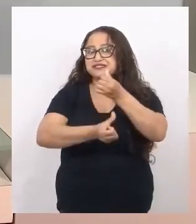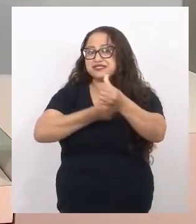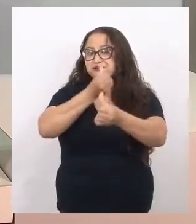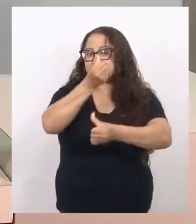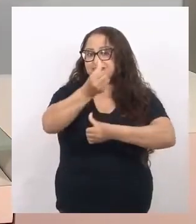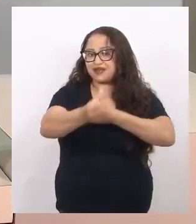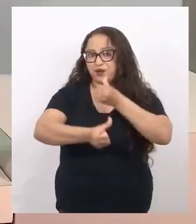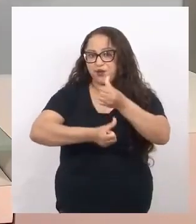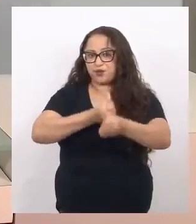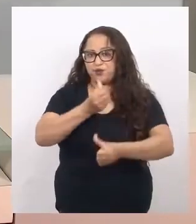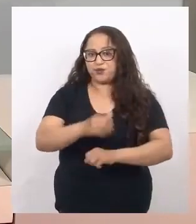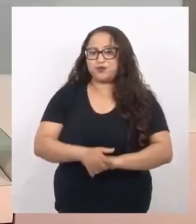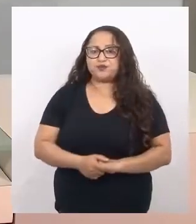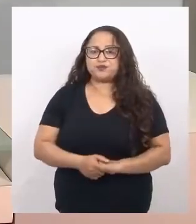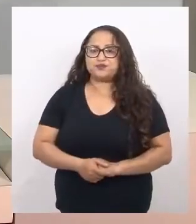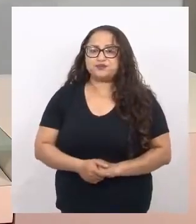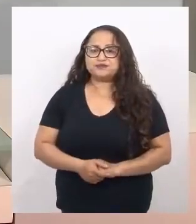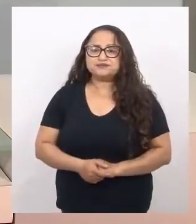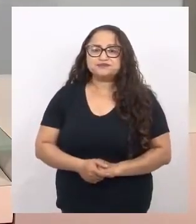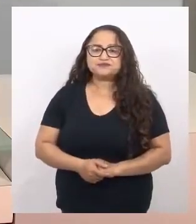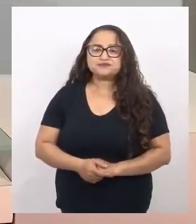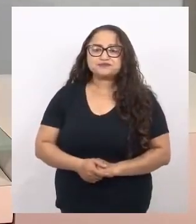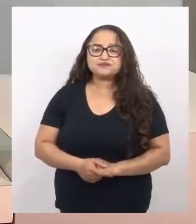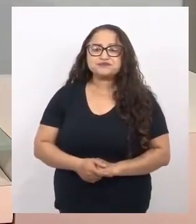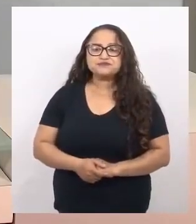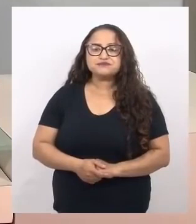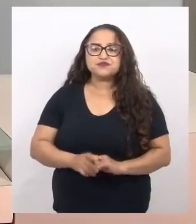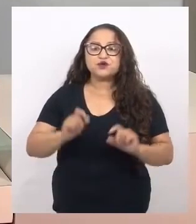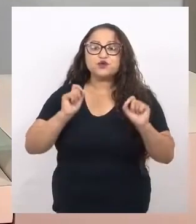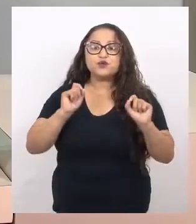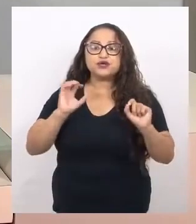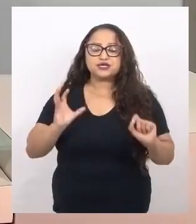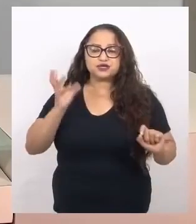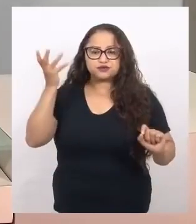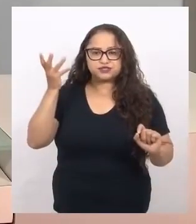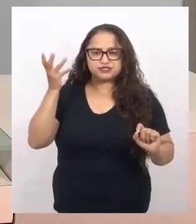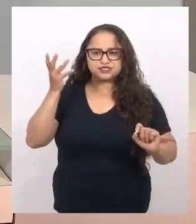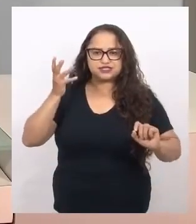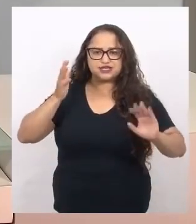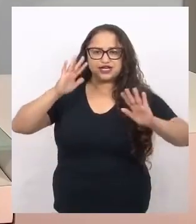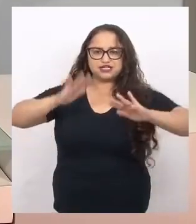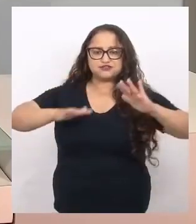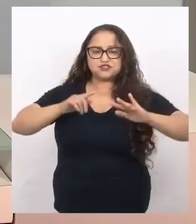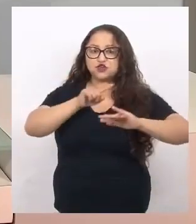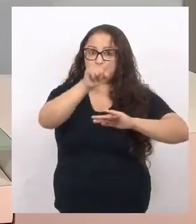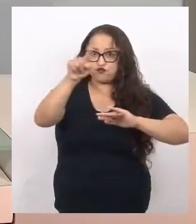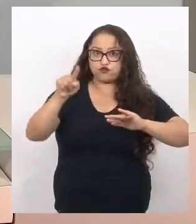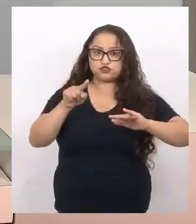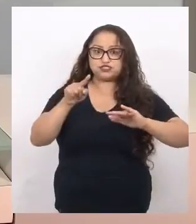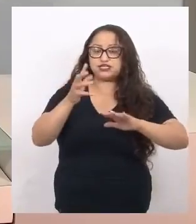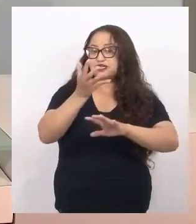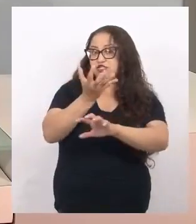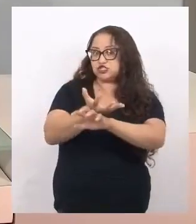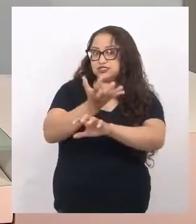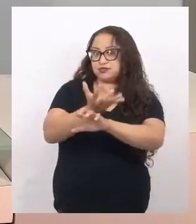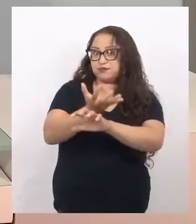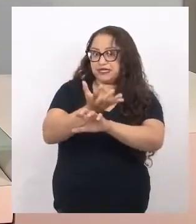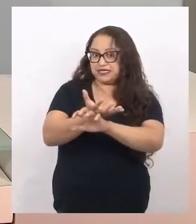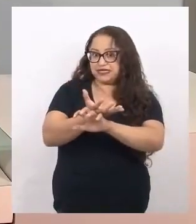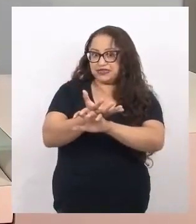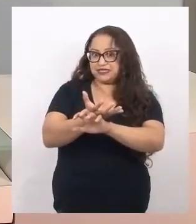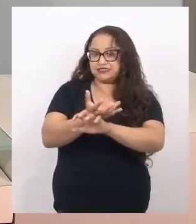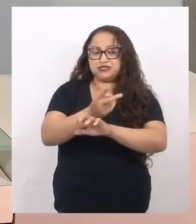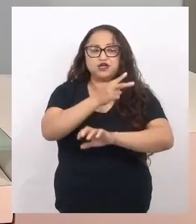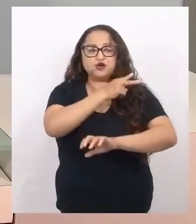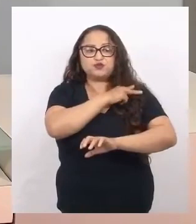tá? Então, vai acontecer de você ter turmas, de você ter componentes curriculares para a